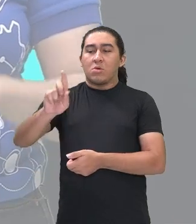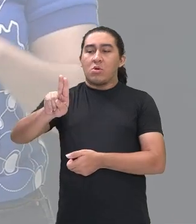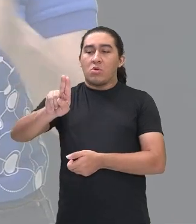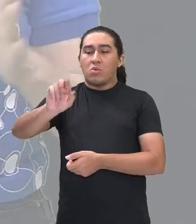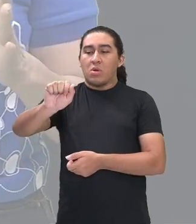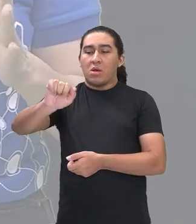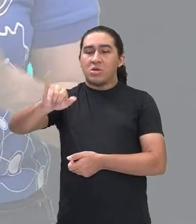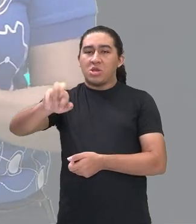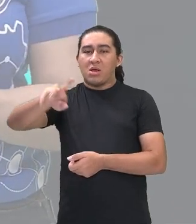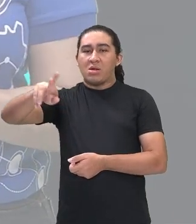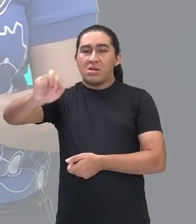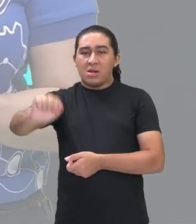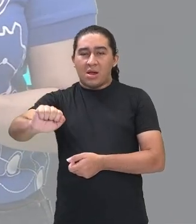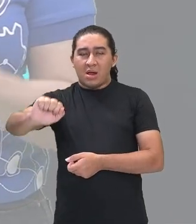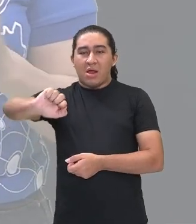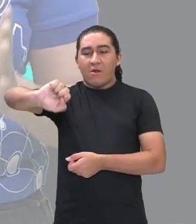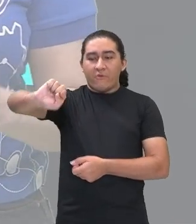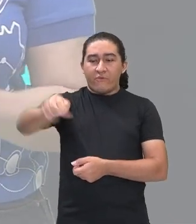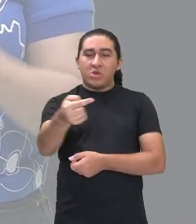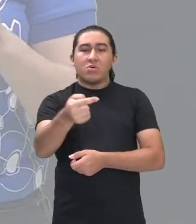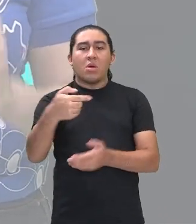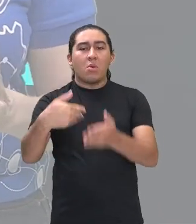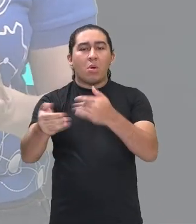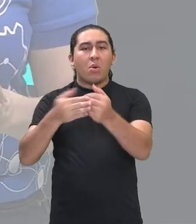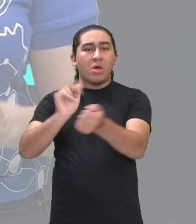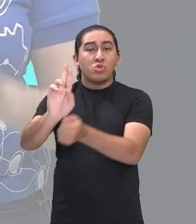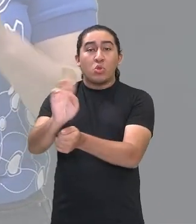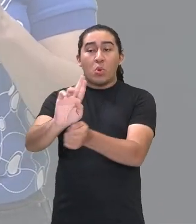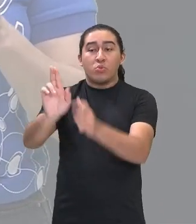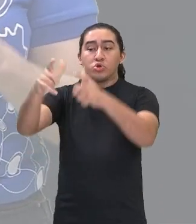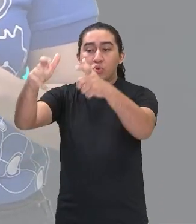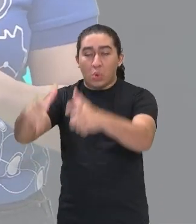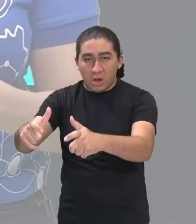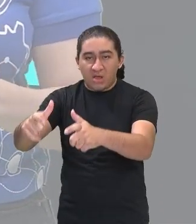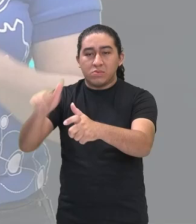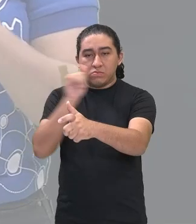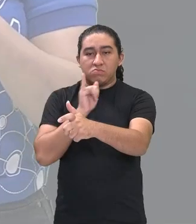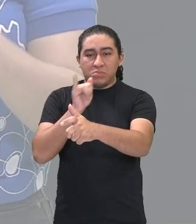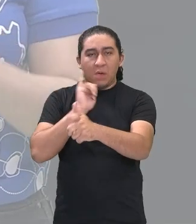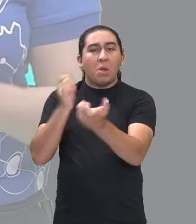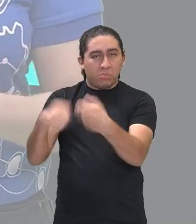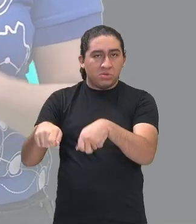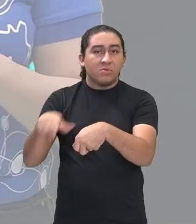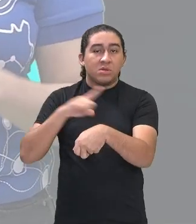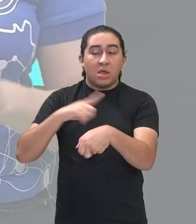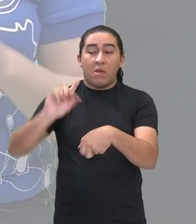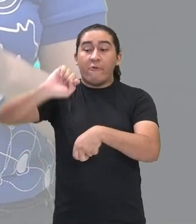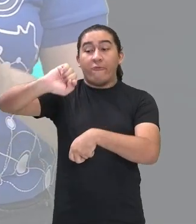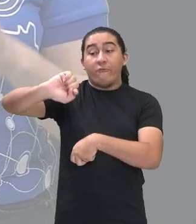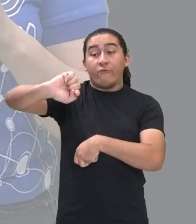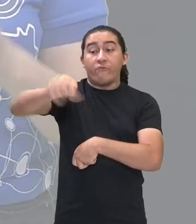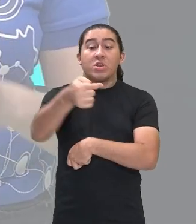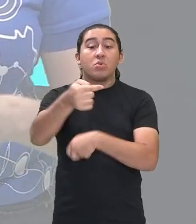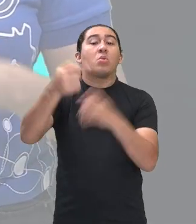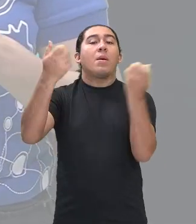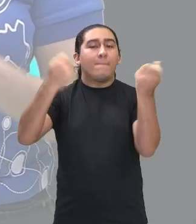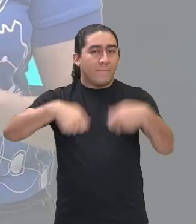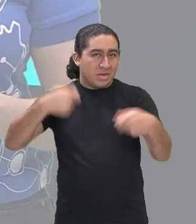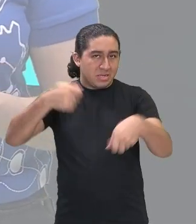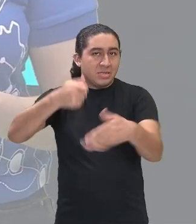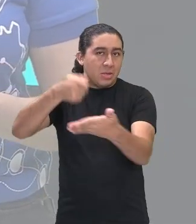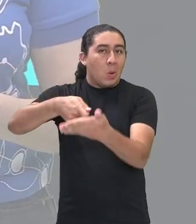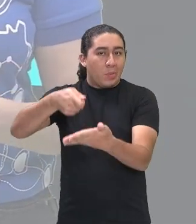Guajará, qualquer o nome de um município, de um lugar, né? Eu vou colocar e eu tenho que separar